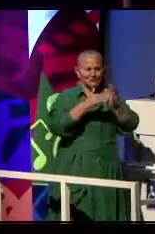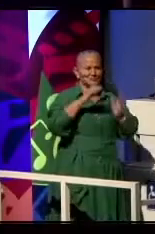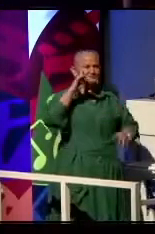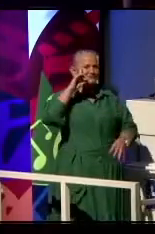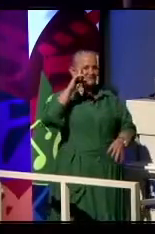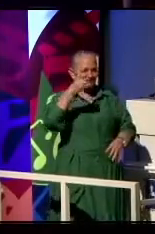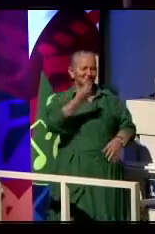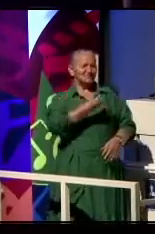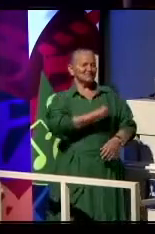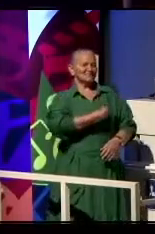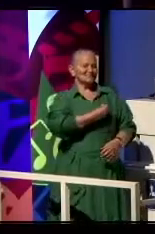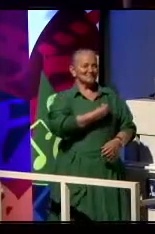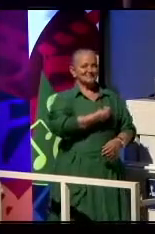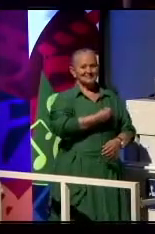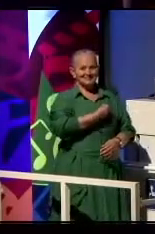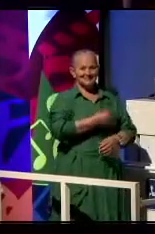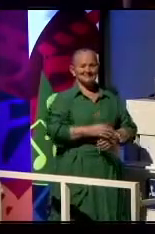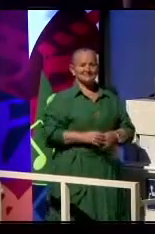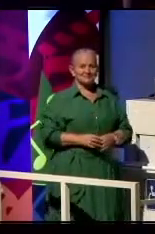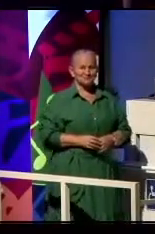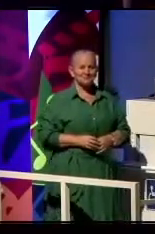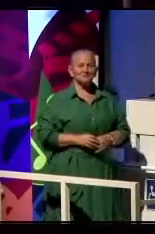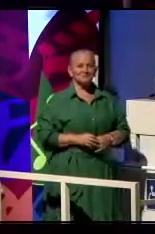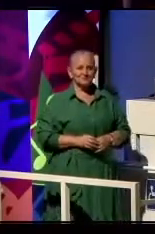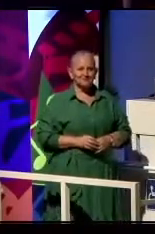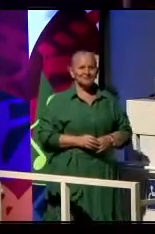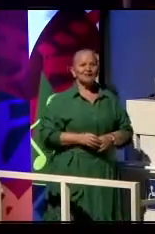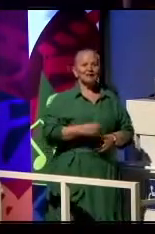de viver.